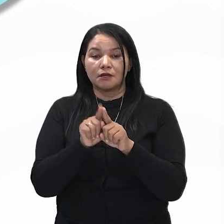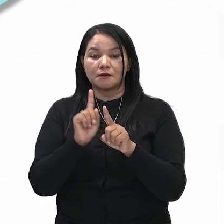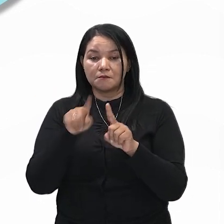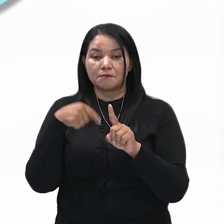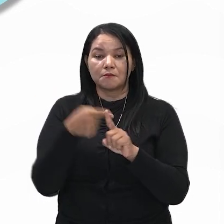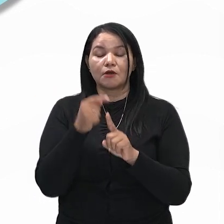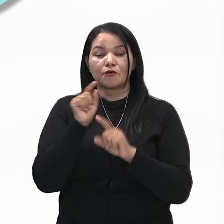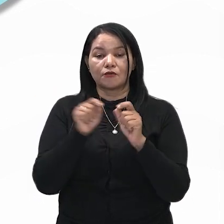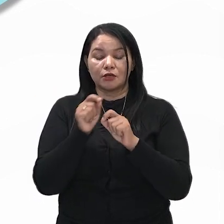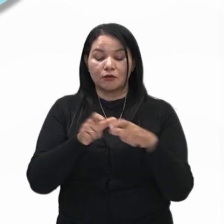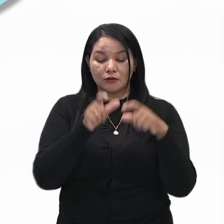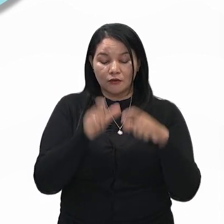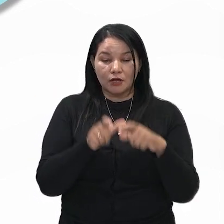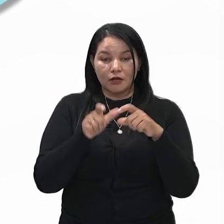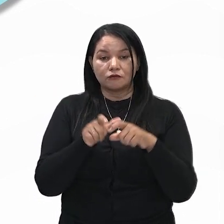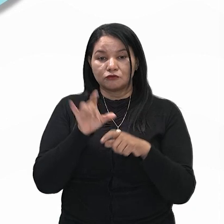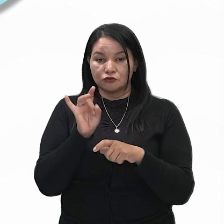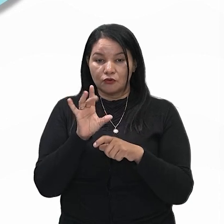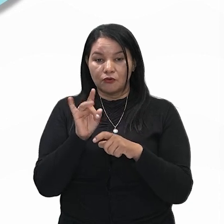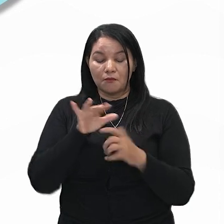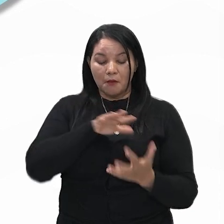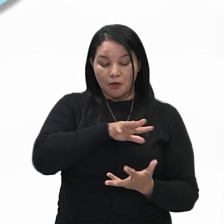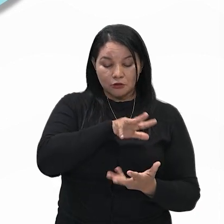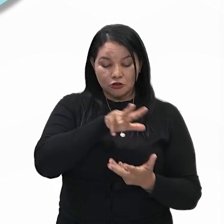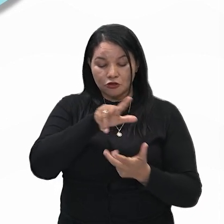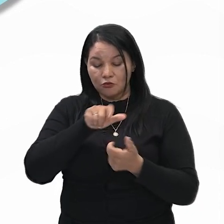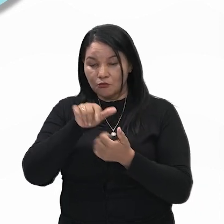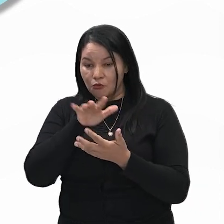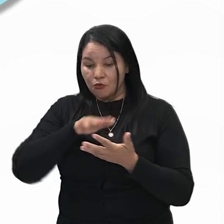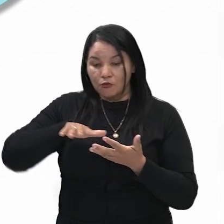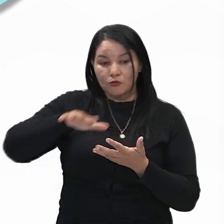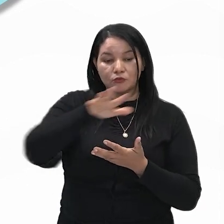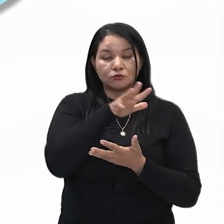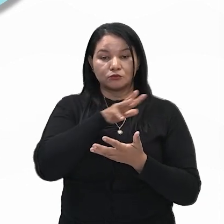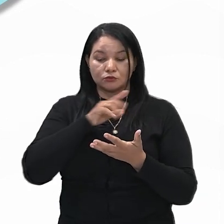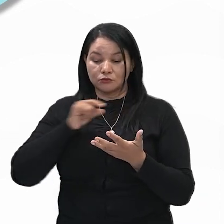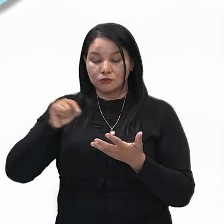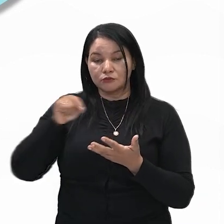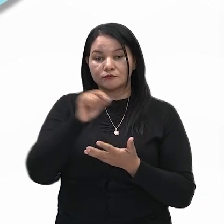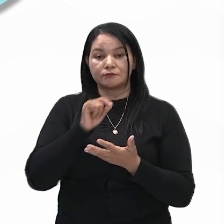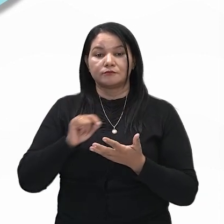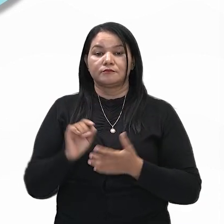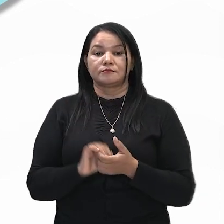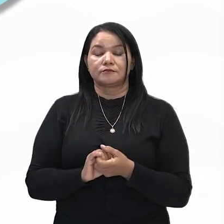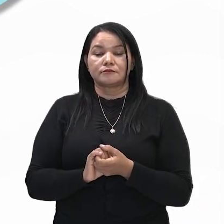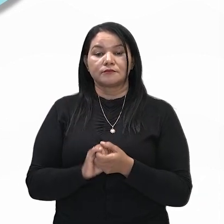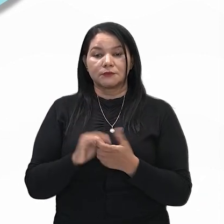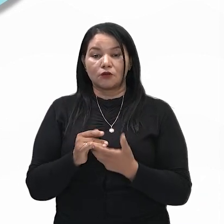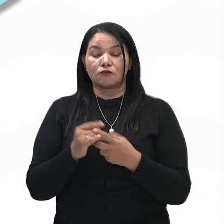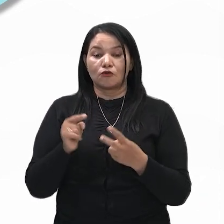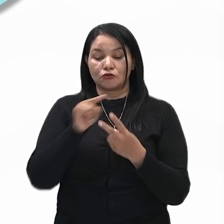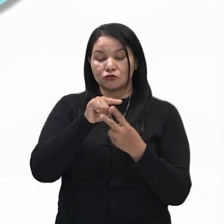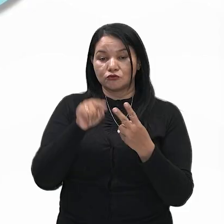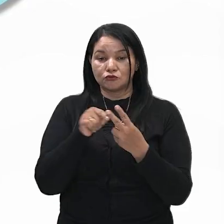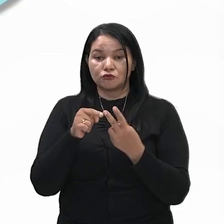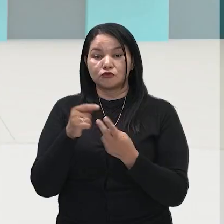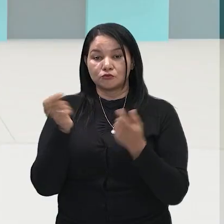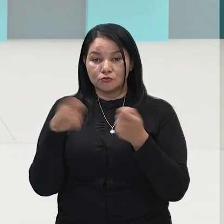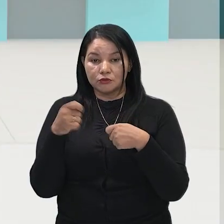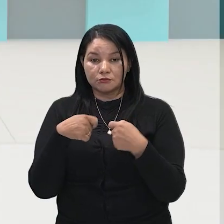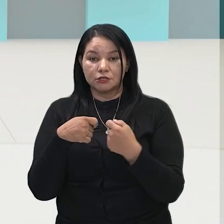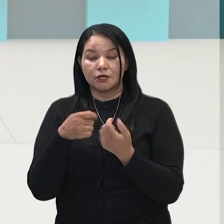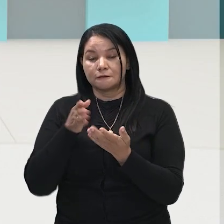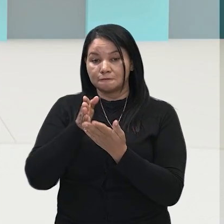uma localidade, mas ao redor do mundo. E existem duas possibilidades quando falamos deste patrimônio